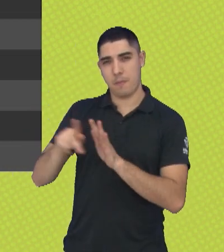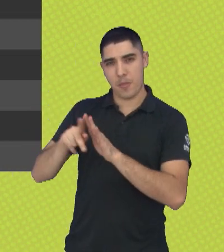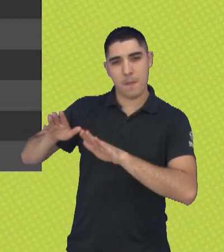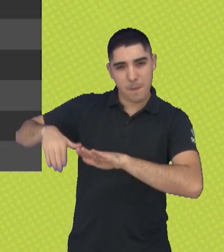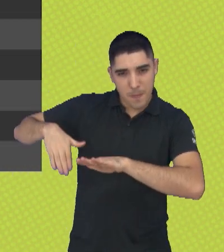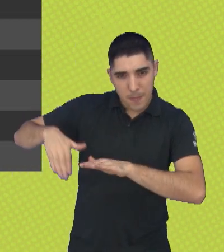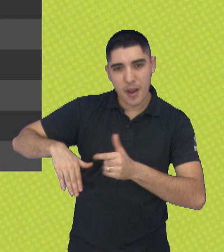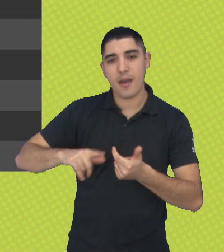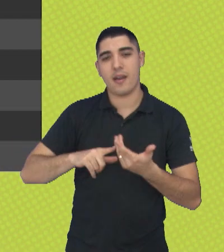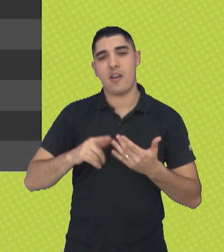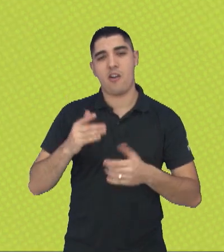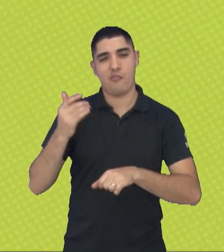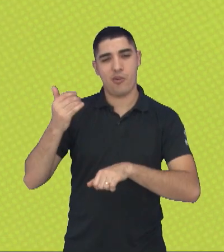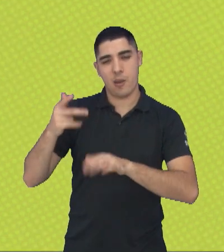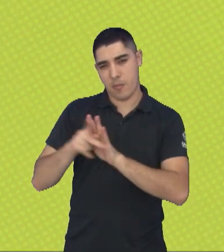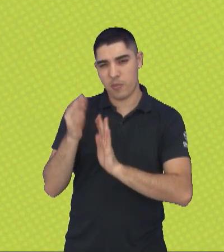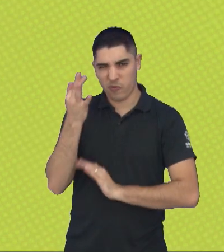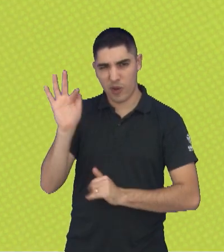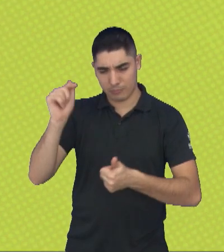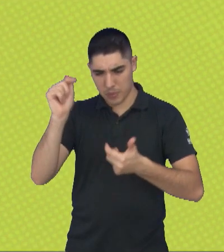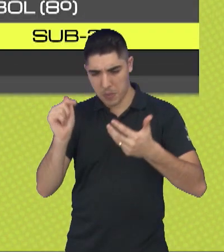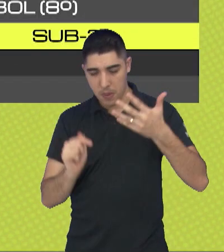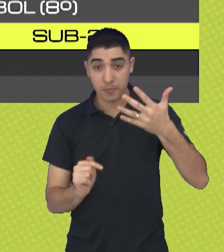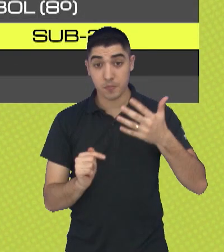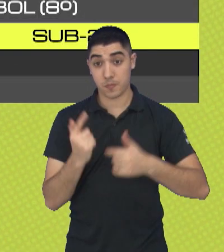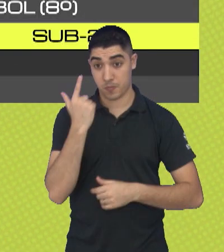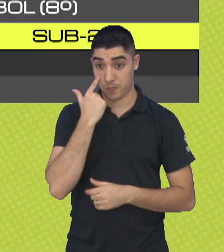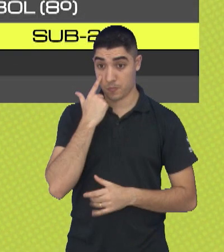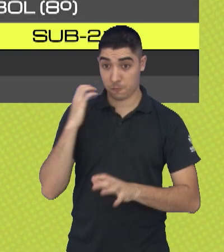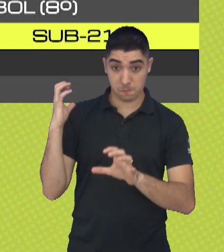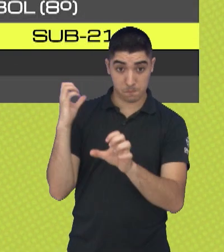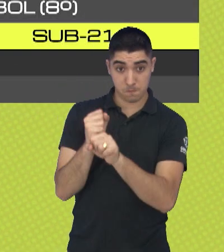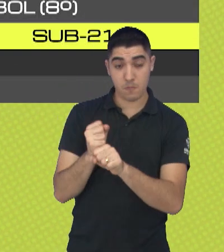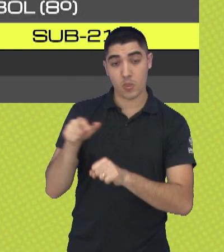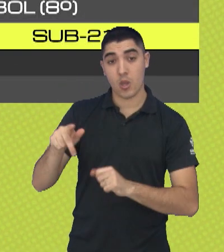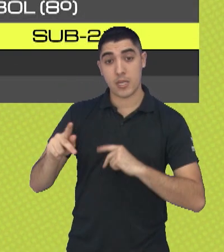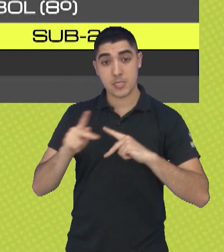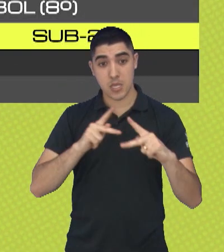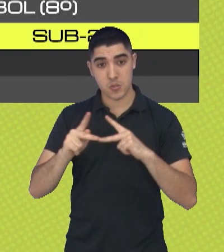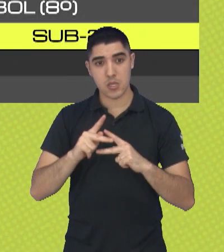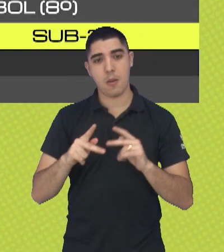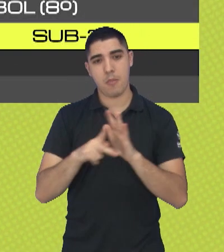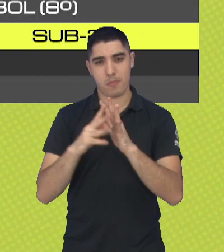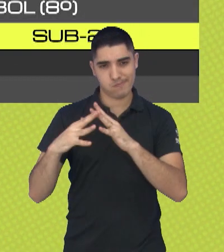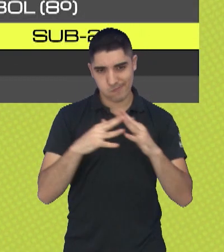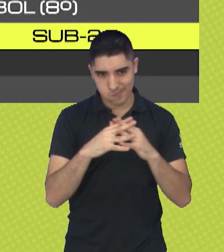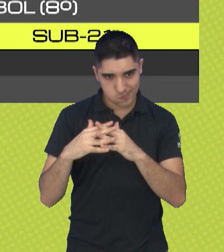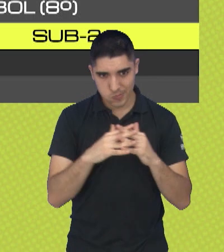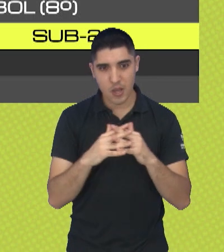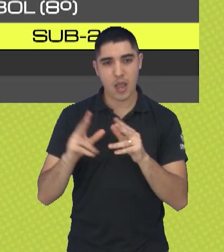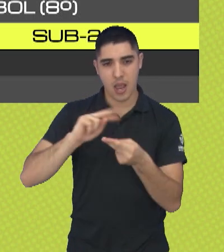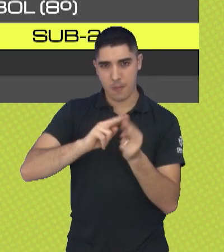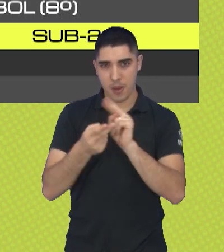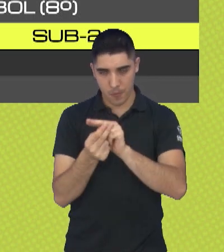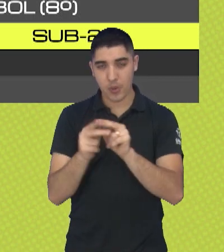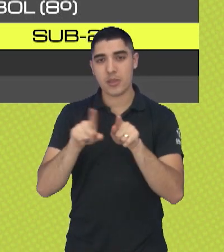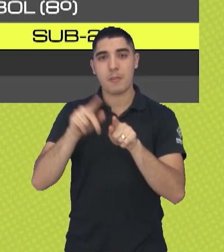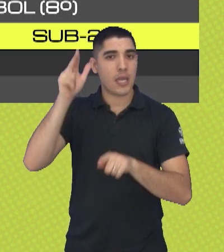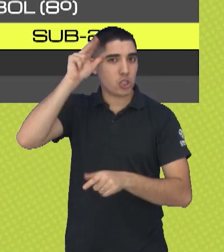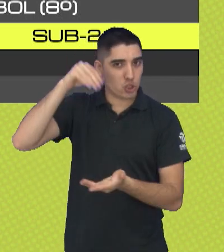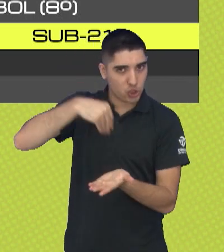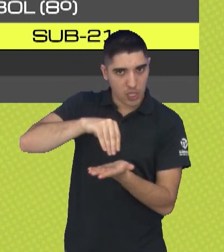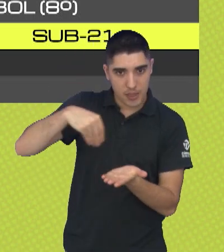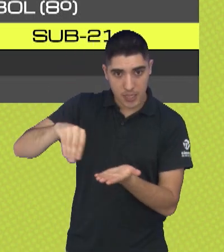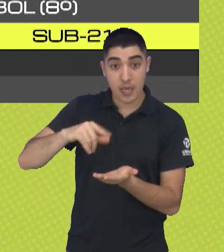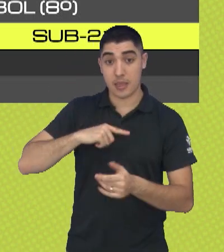São Bernardo do Campo. O quadro de medalhas atualizado, olha só. Olha lá, o São José foi campeão no wrestling, capoeira feminino e no xadrez. Tem também